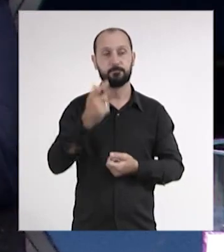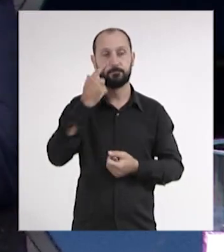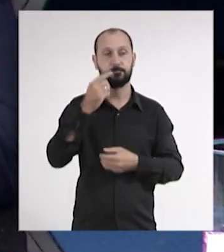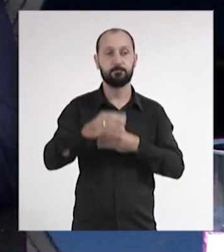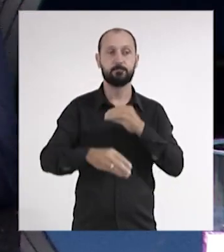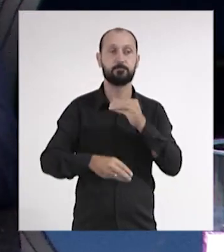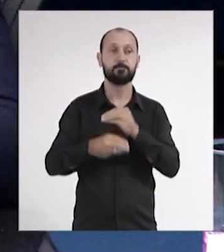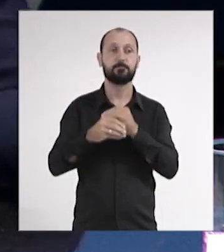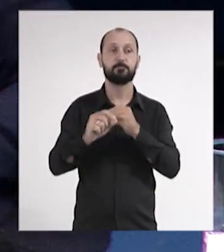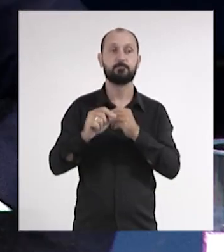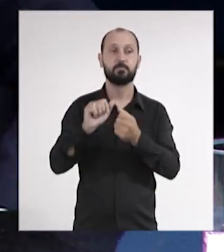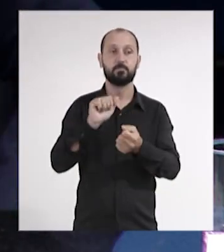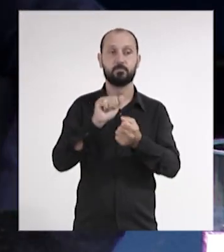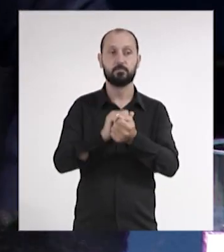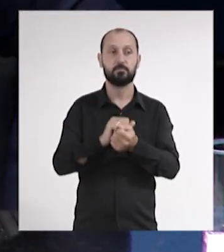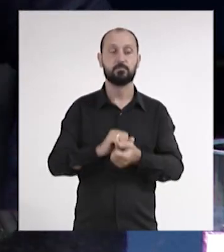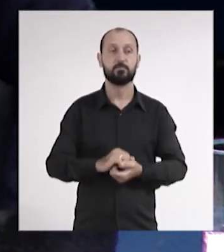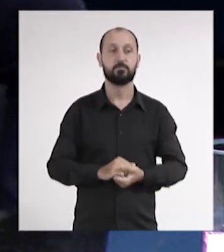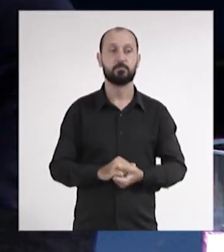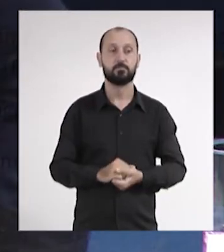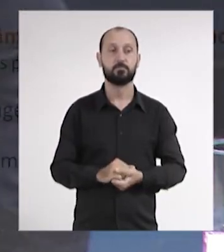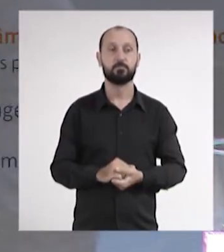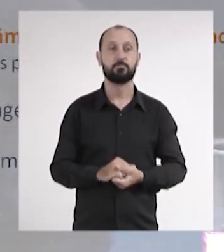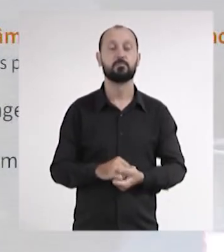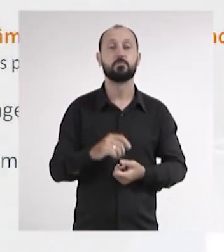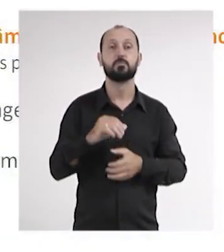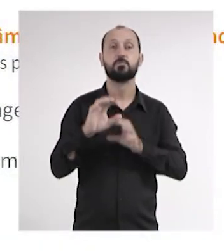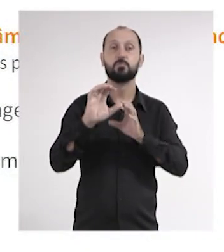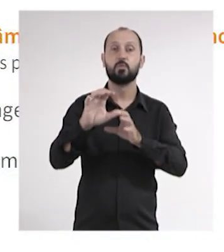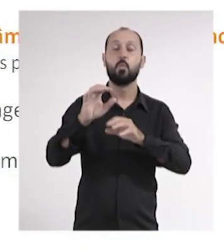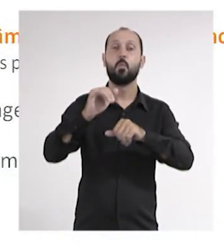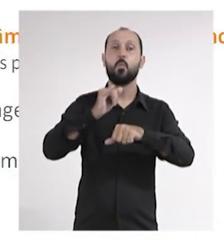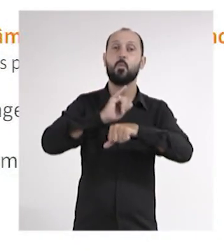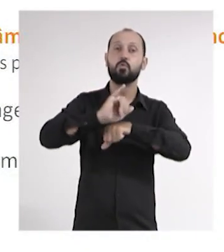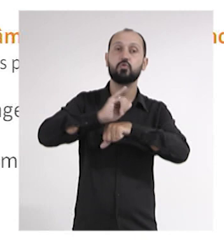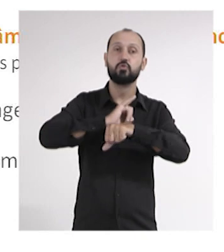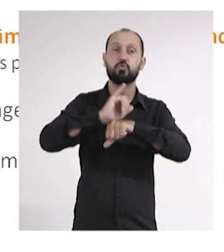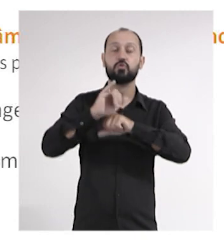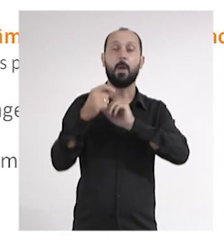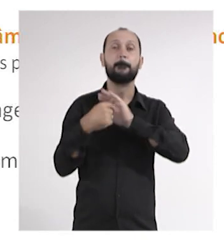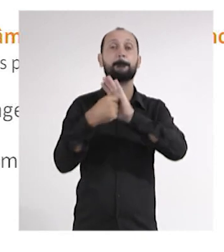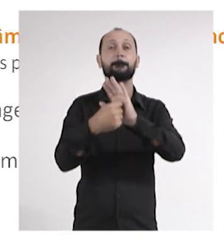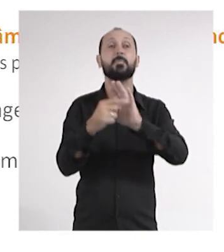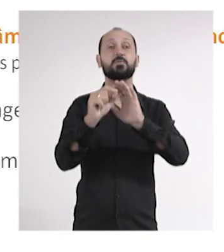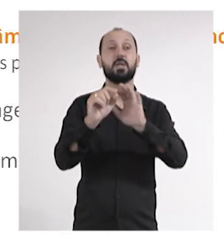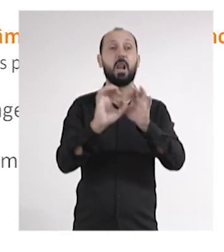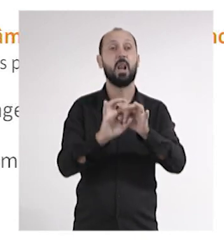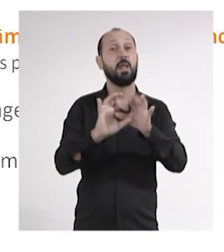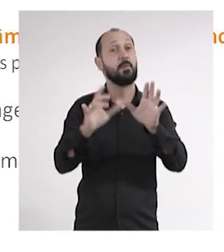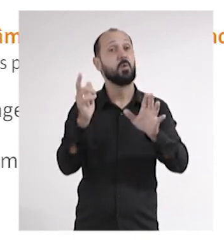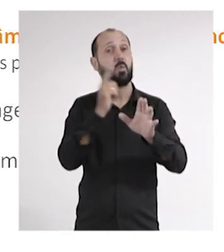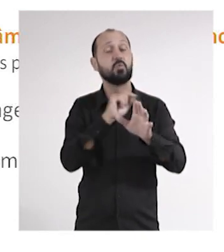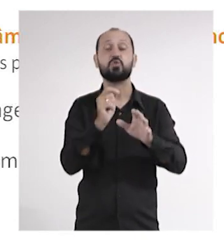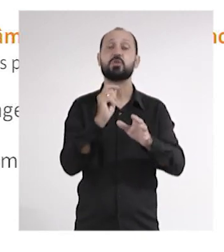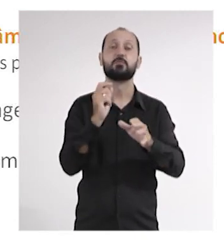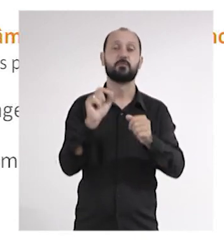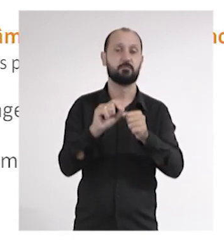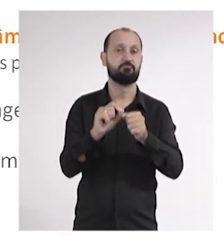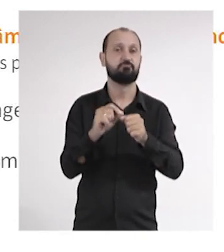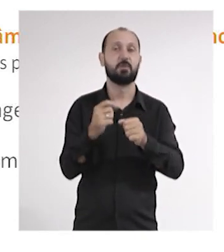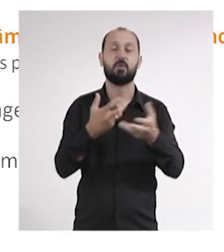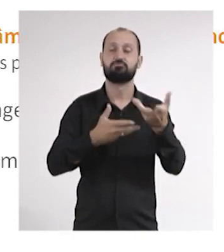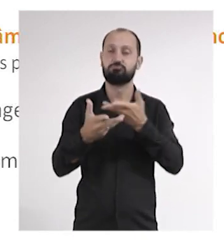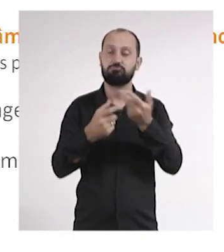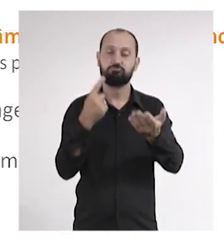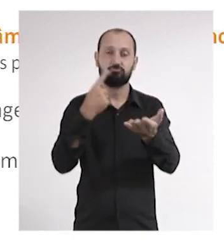contratual a contento como mecanismo de sinalização para a viabilidade de seus negócios. E, a partir do